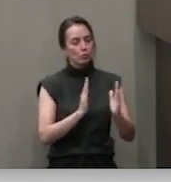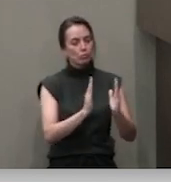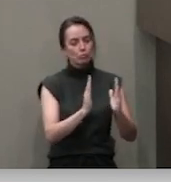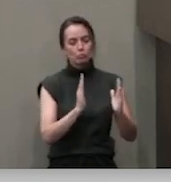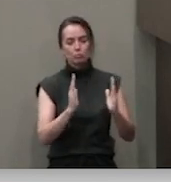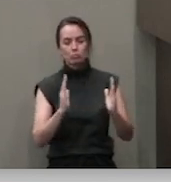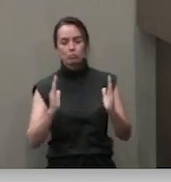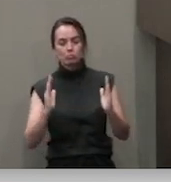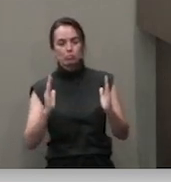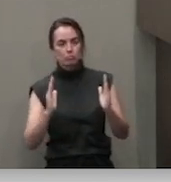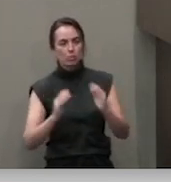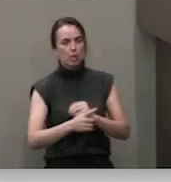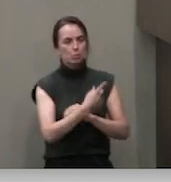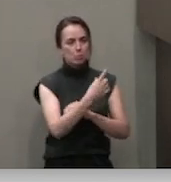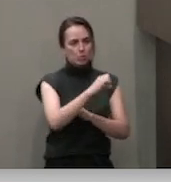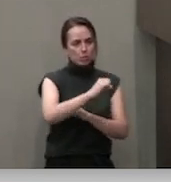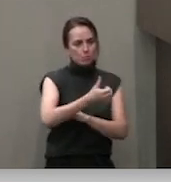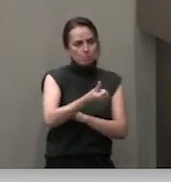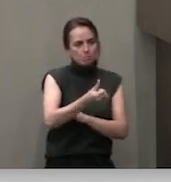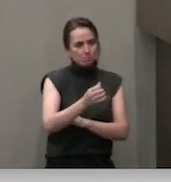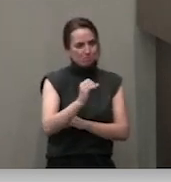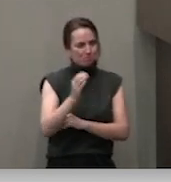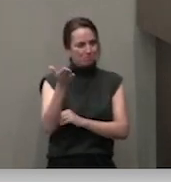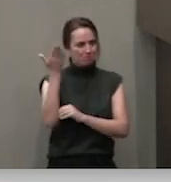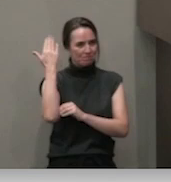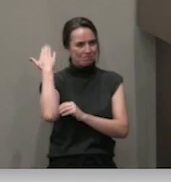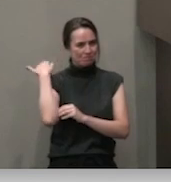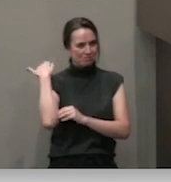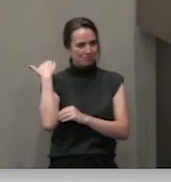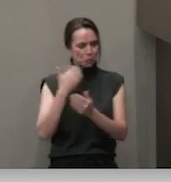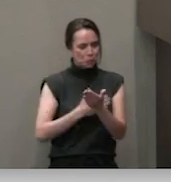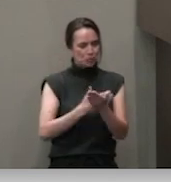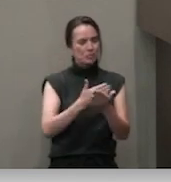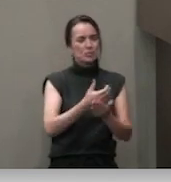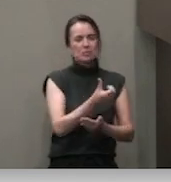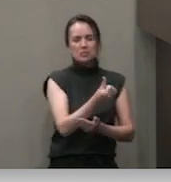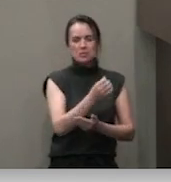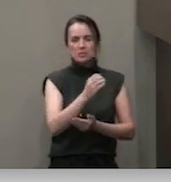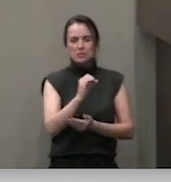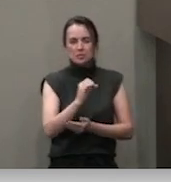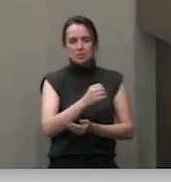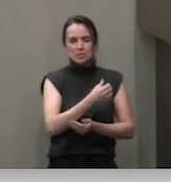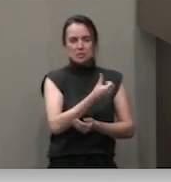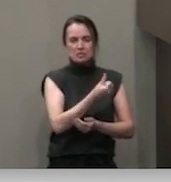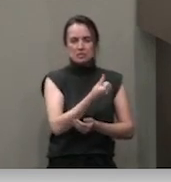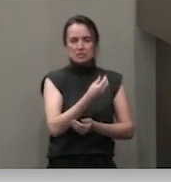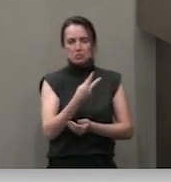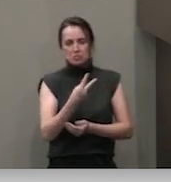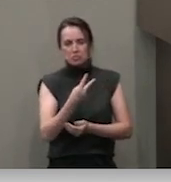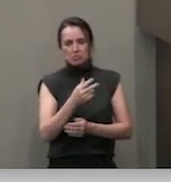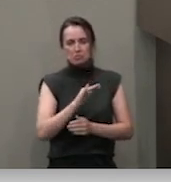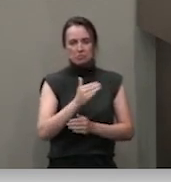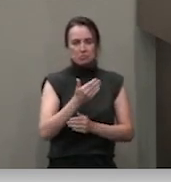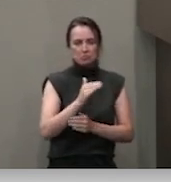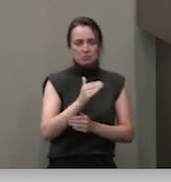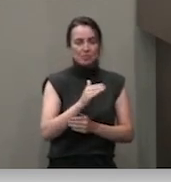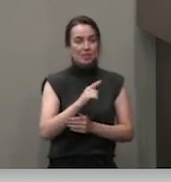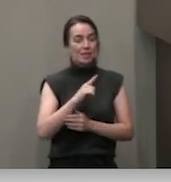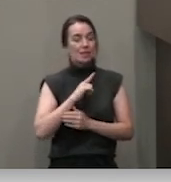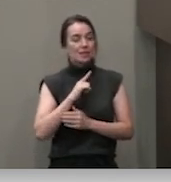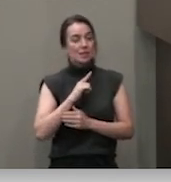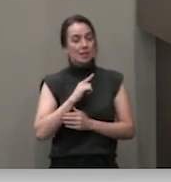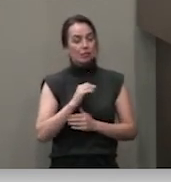década de 60 no início da década 60 62 61 ali houve uma aproximação muito